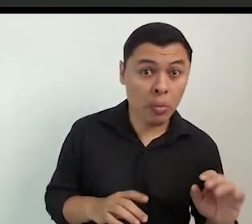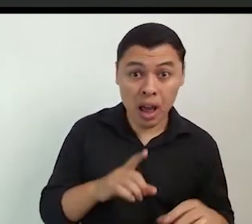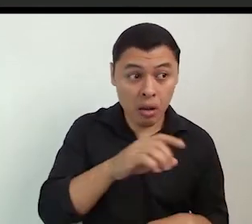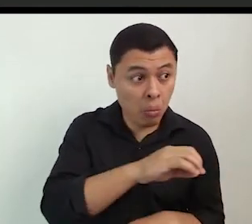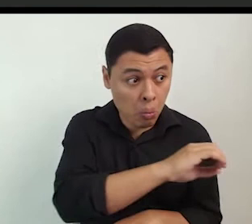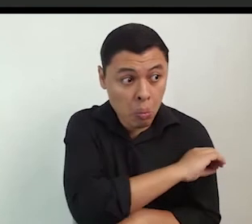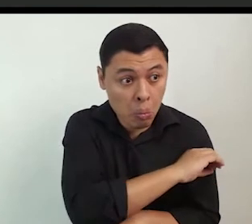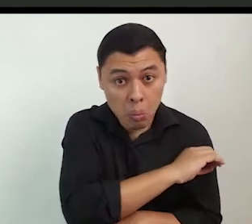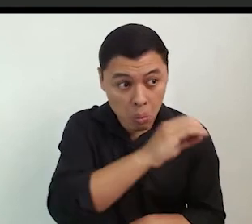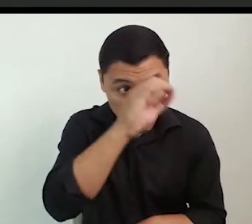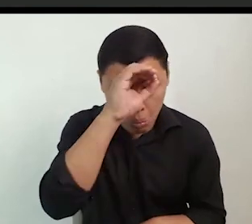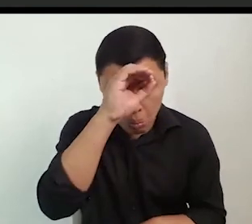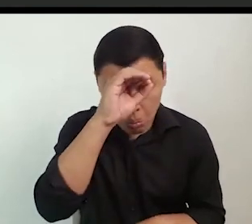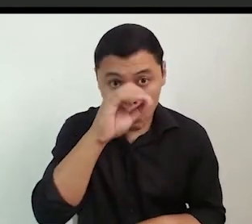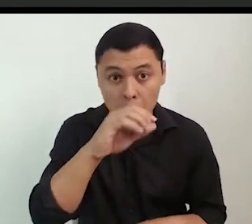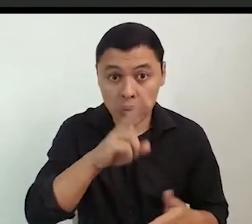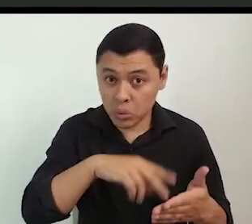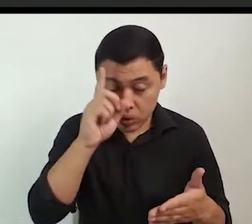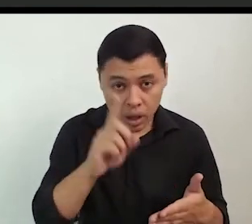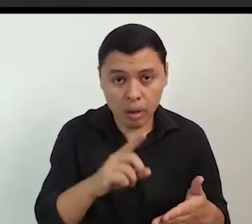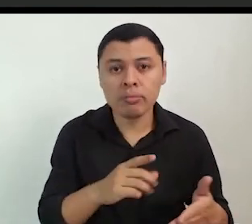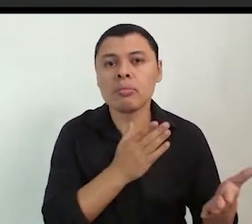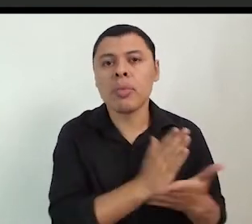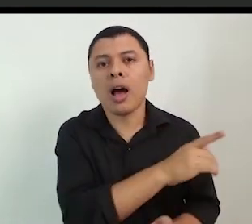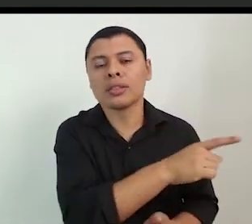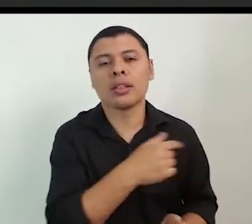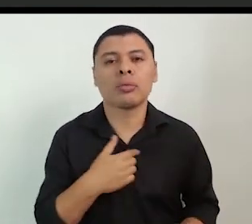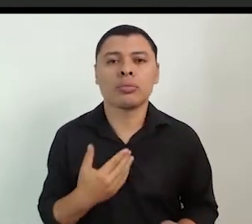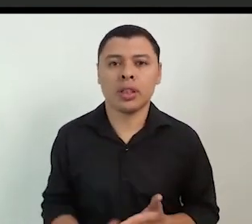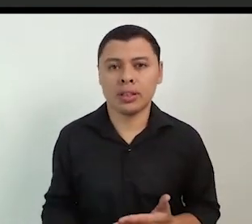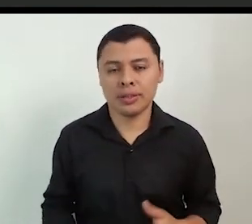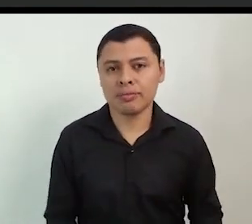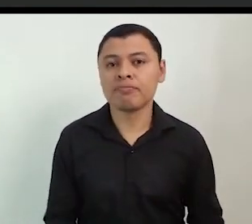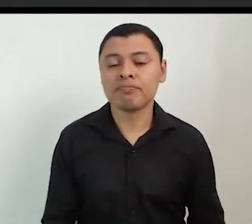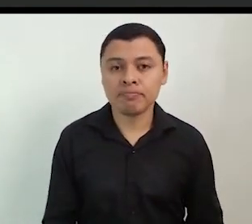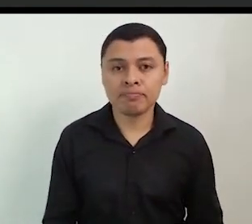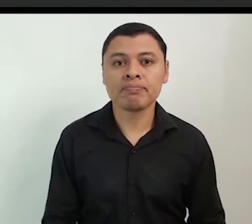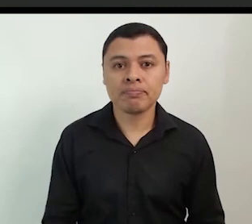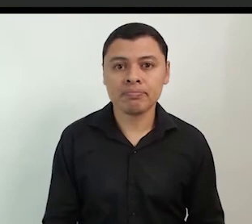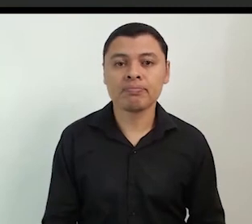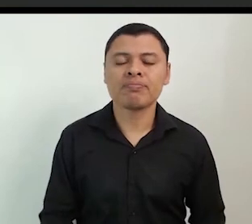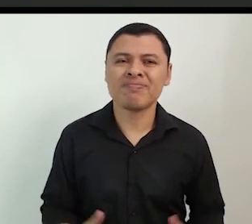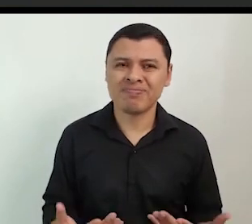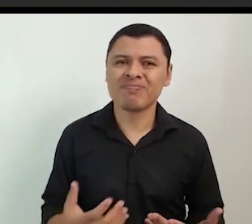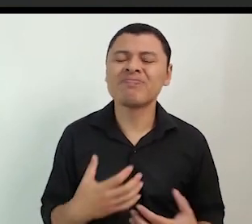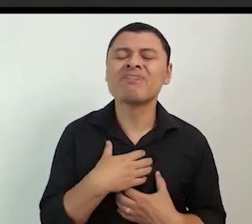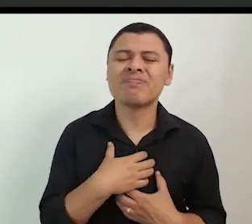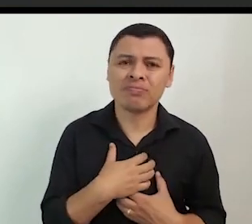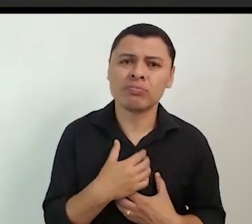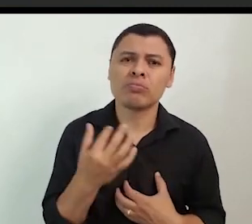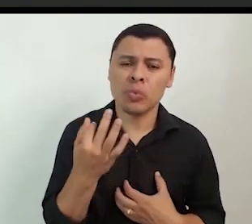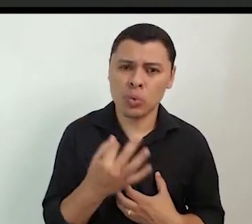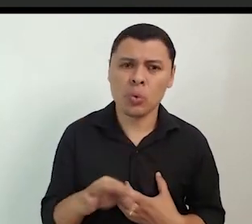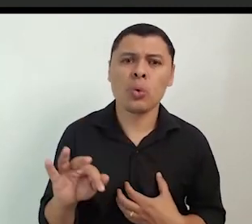deficiência. Isso, gente, prestem bem atenção no que eu vou falar. É um ponto de dor.